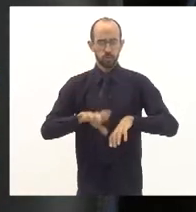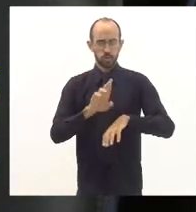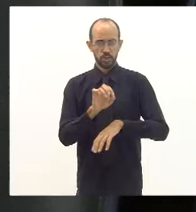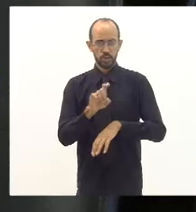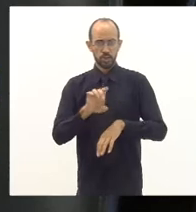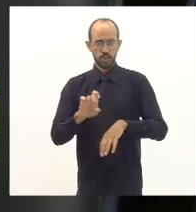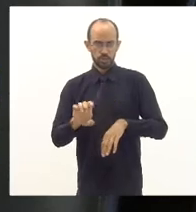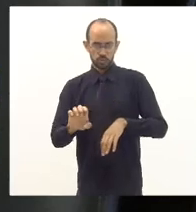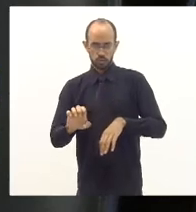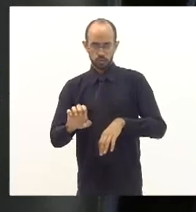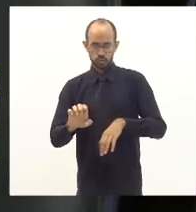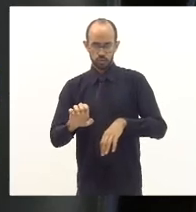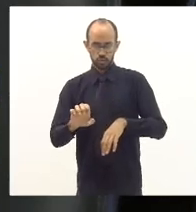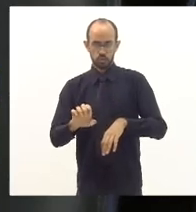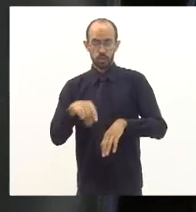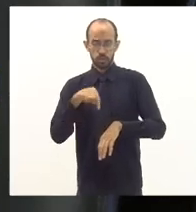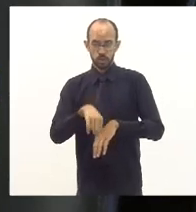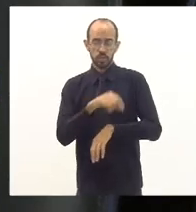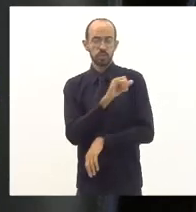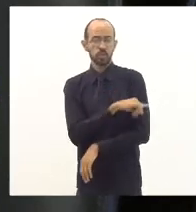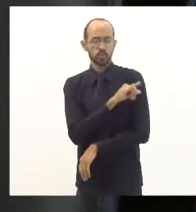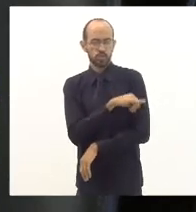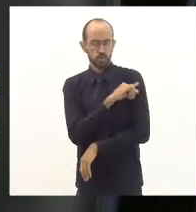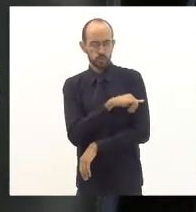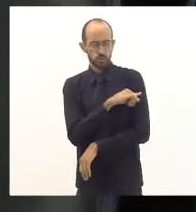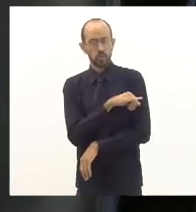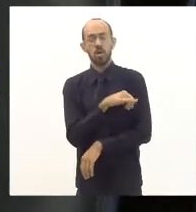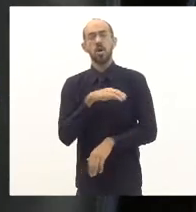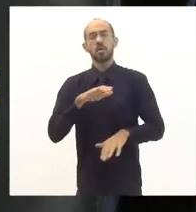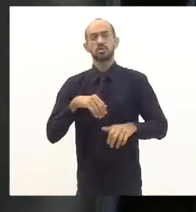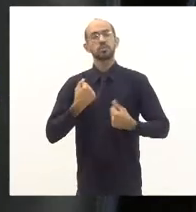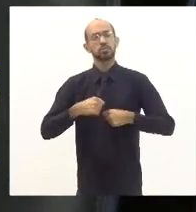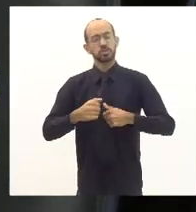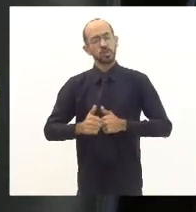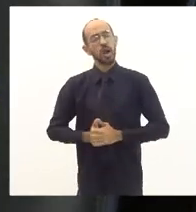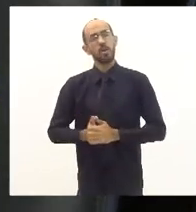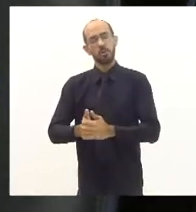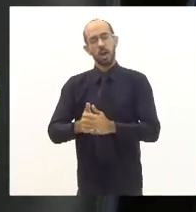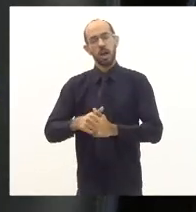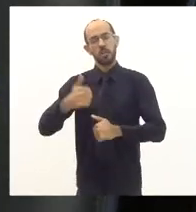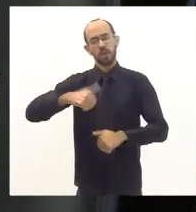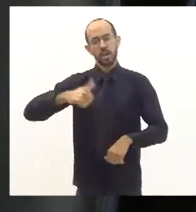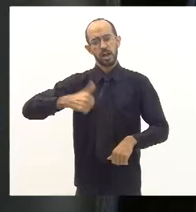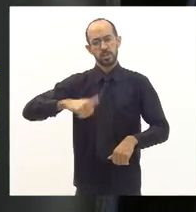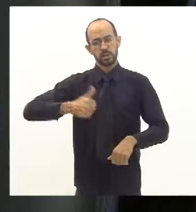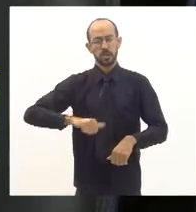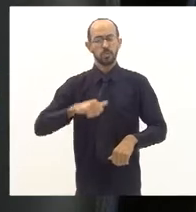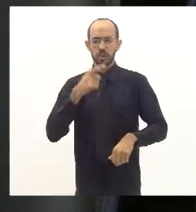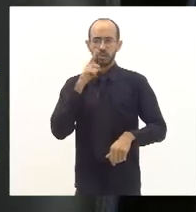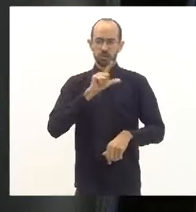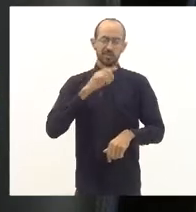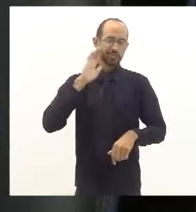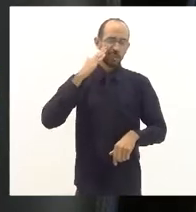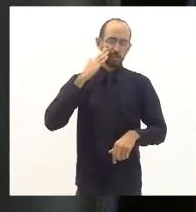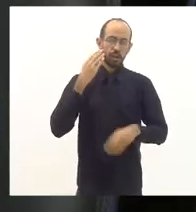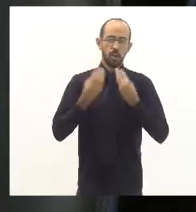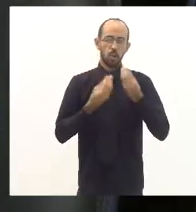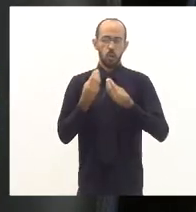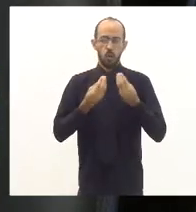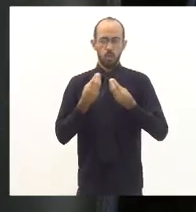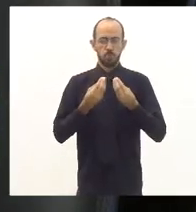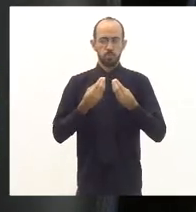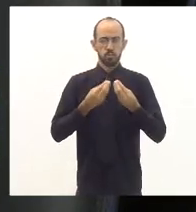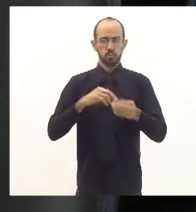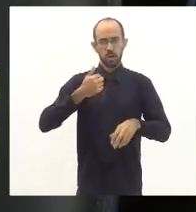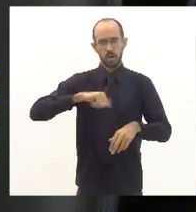questão que está dada. A gente vai precisar muito do acompanhamento de processo de avaliação para que isso seja qualificado